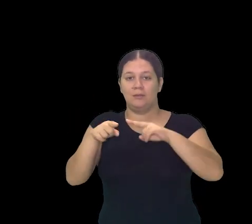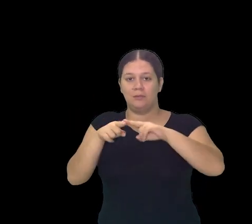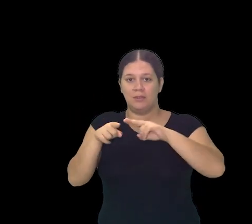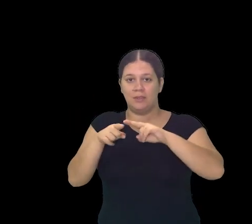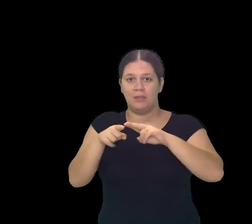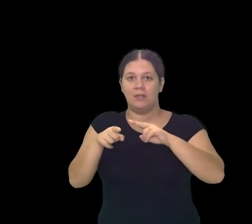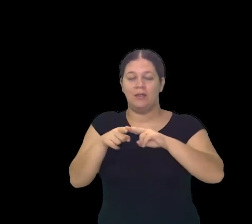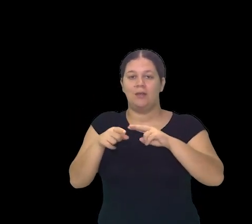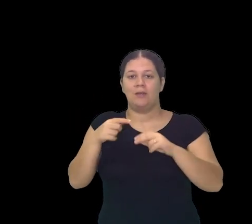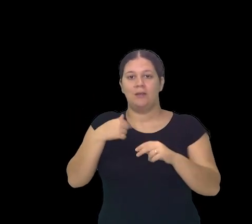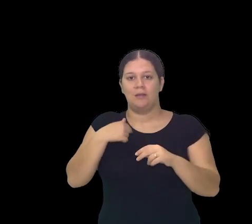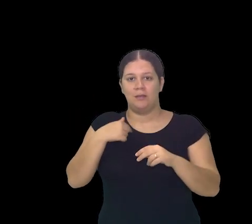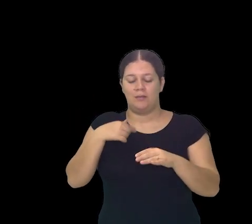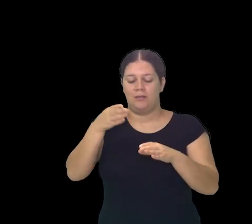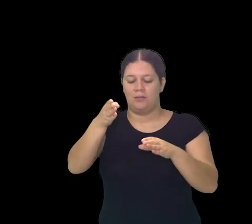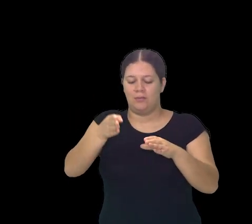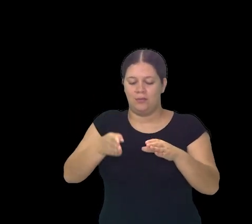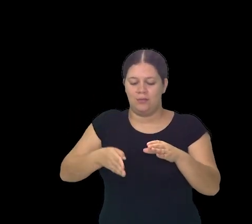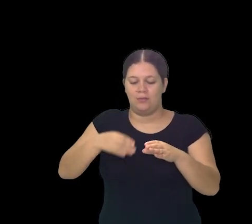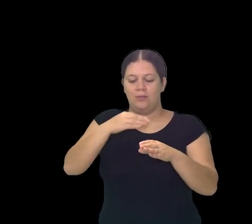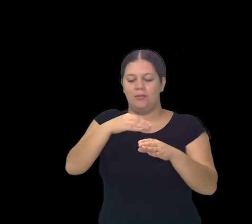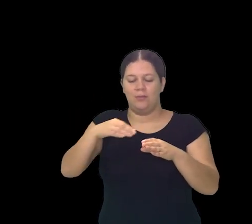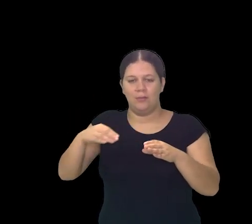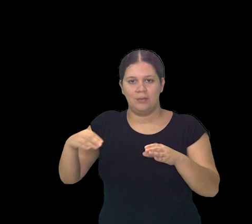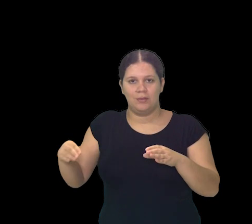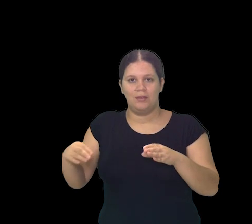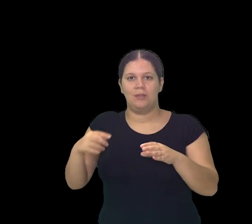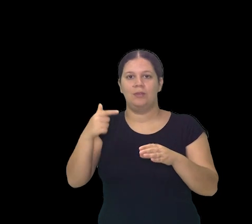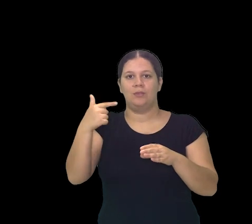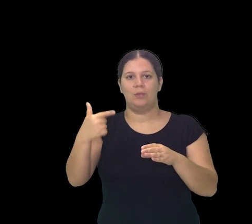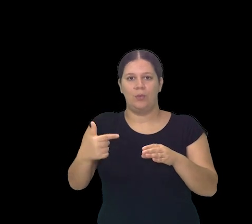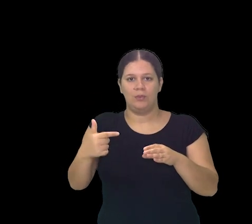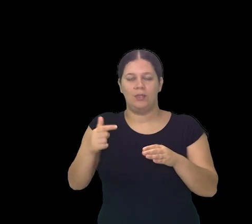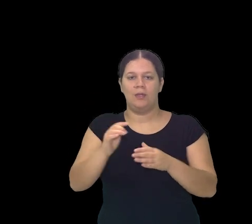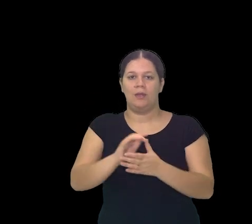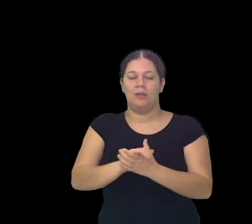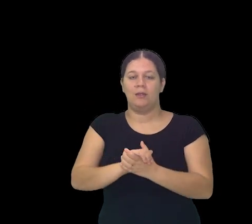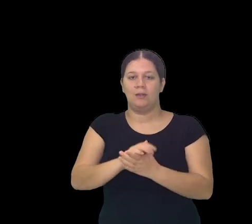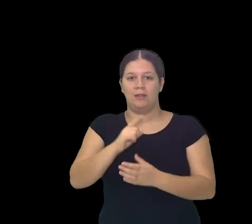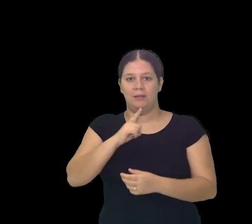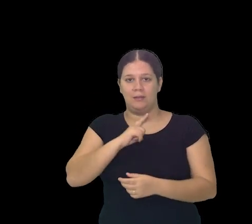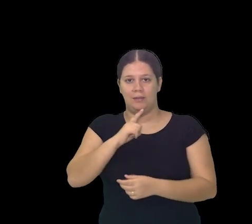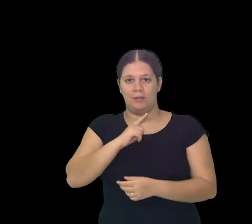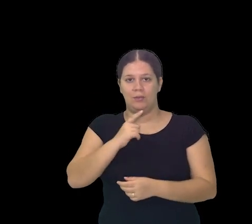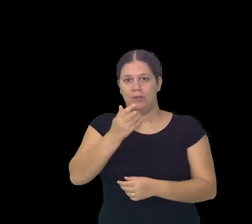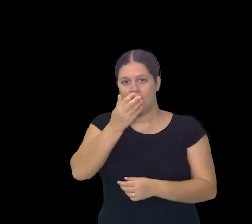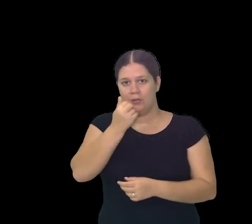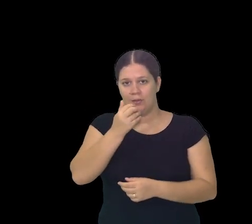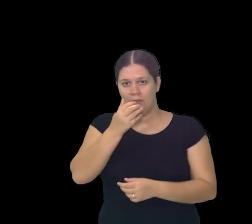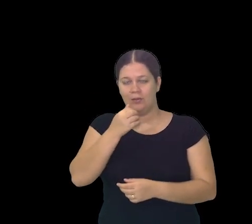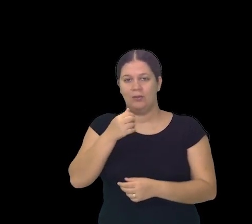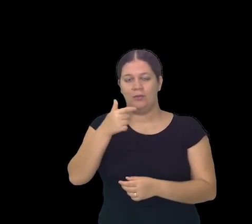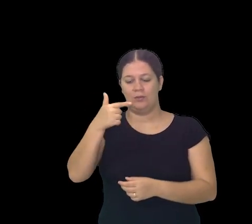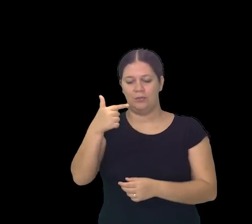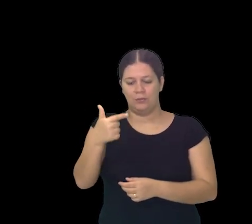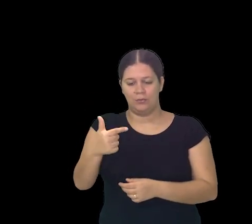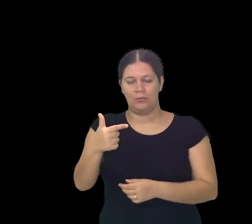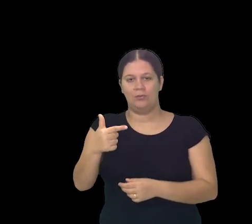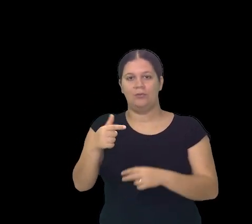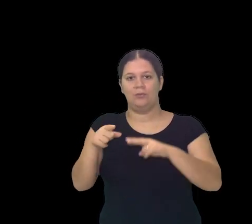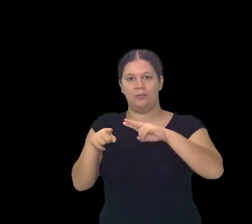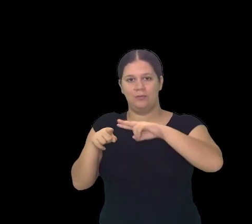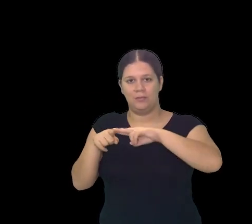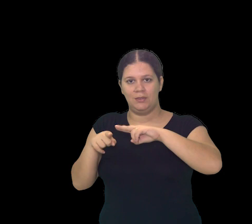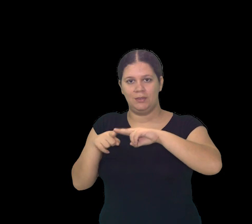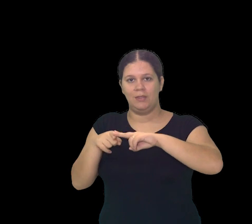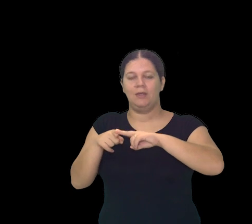corto a pizza inteira, dá para imaginar cada pedaço cortado em 2. Então, tenho que comer 2 pedaços